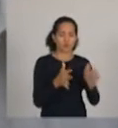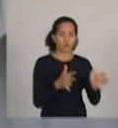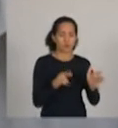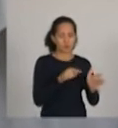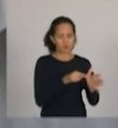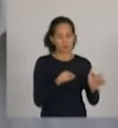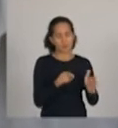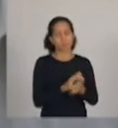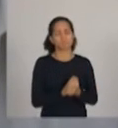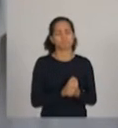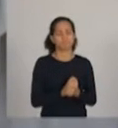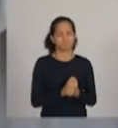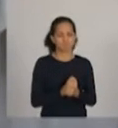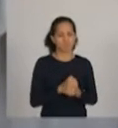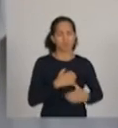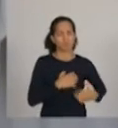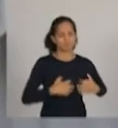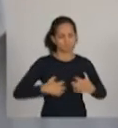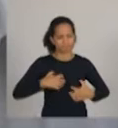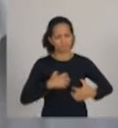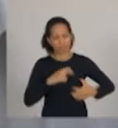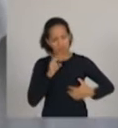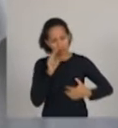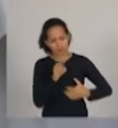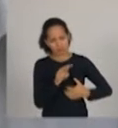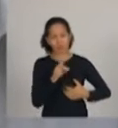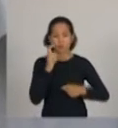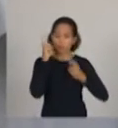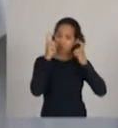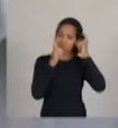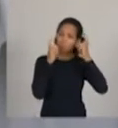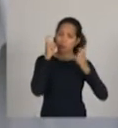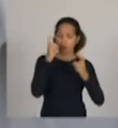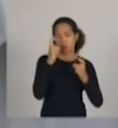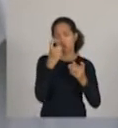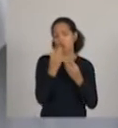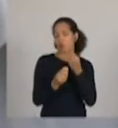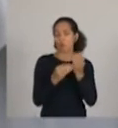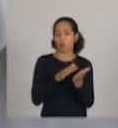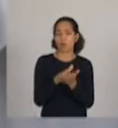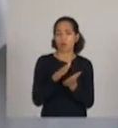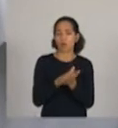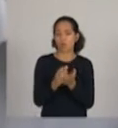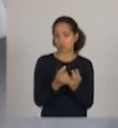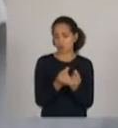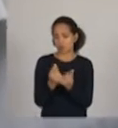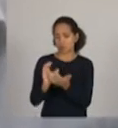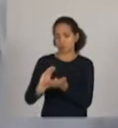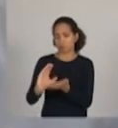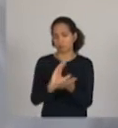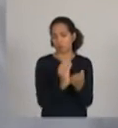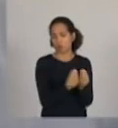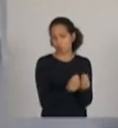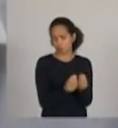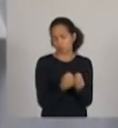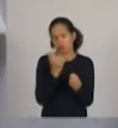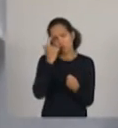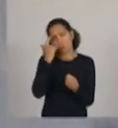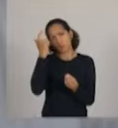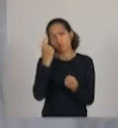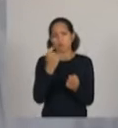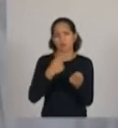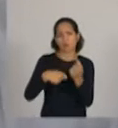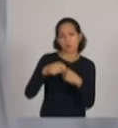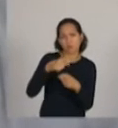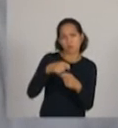de revolta, de fato, assim, preocupação com o que acontece com alguns administradores públicos